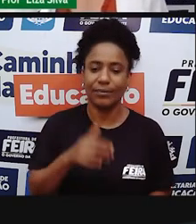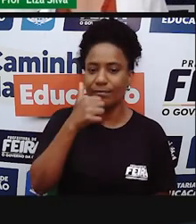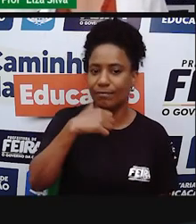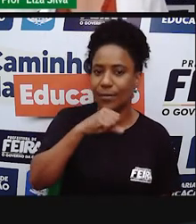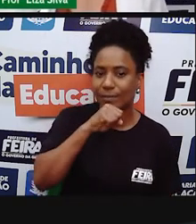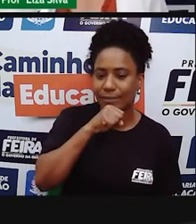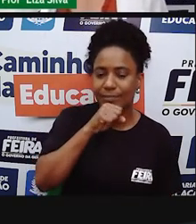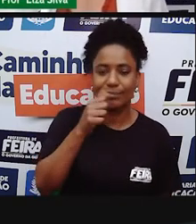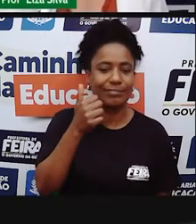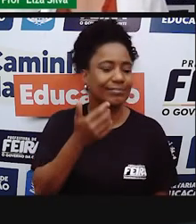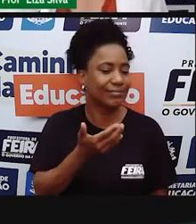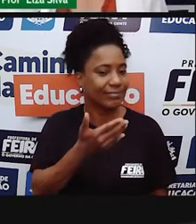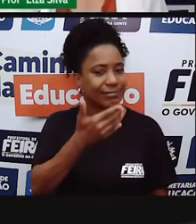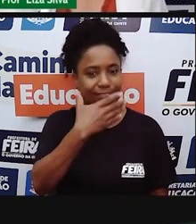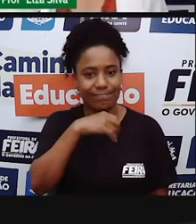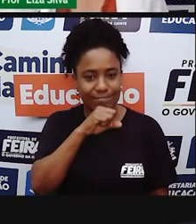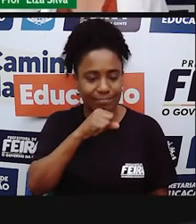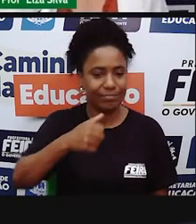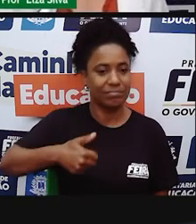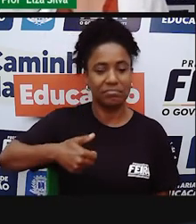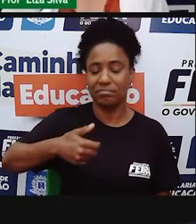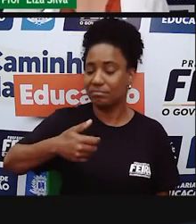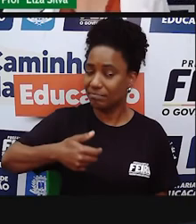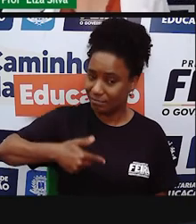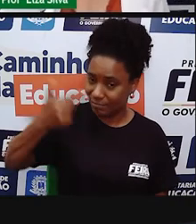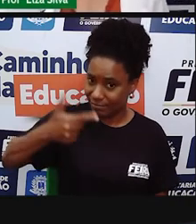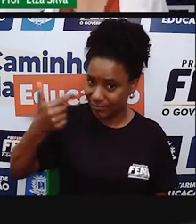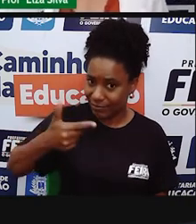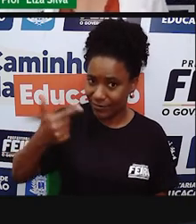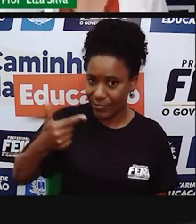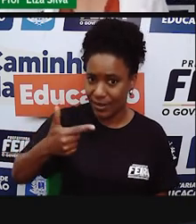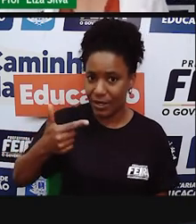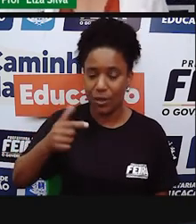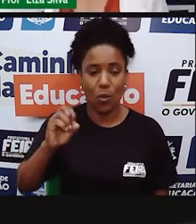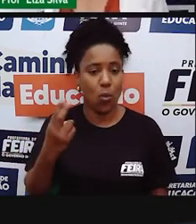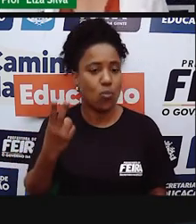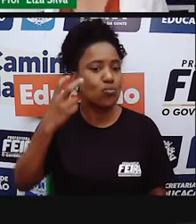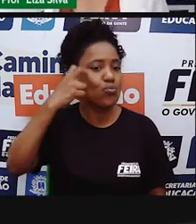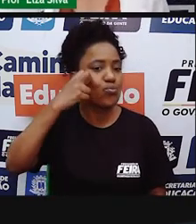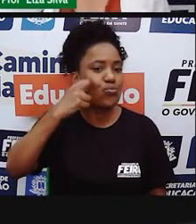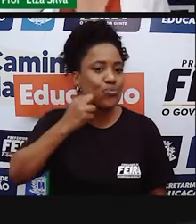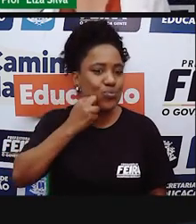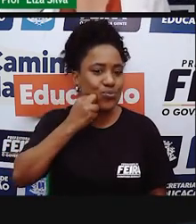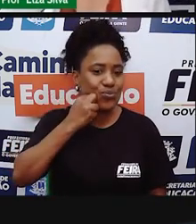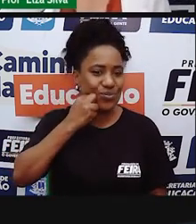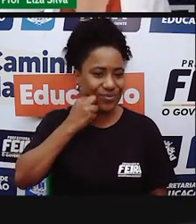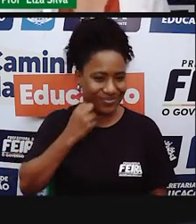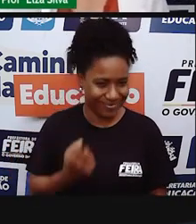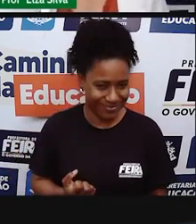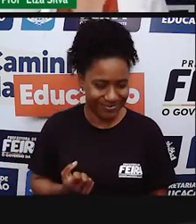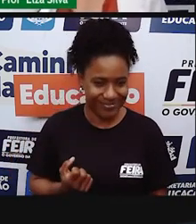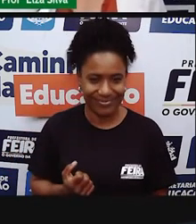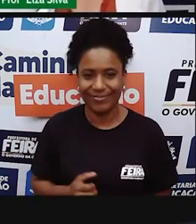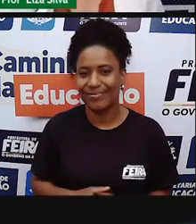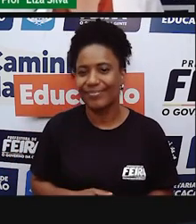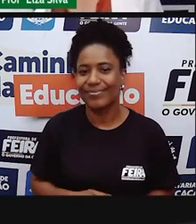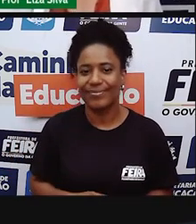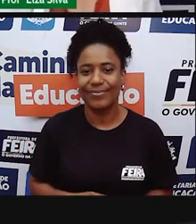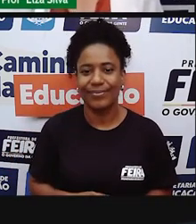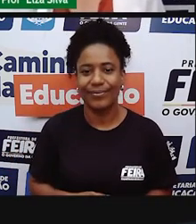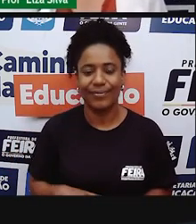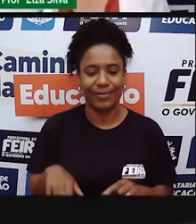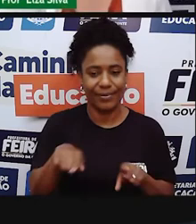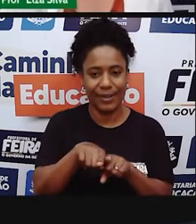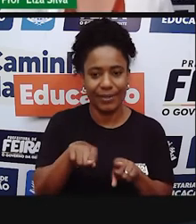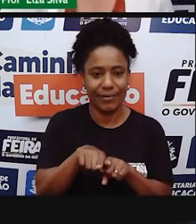são foster parents, os pais adotivos. E trouxe para vocês também